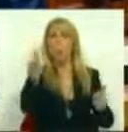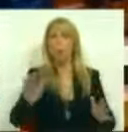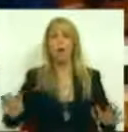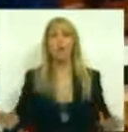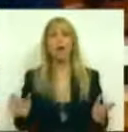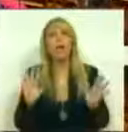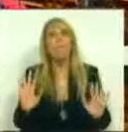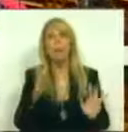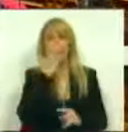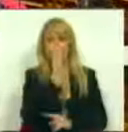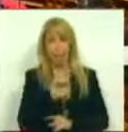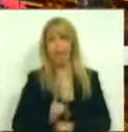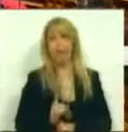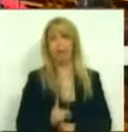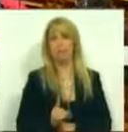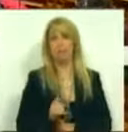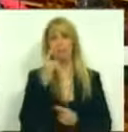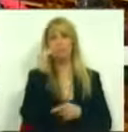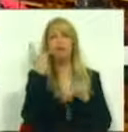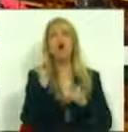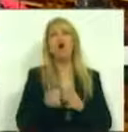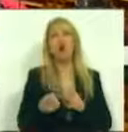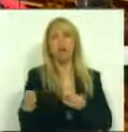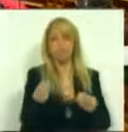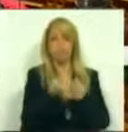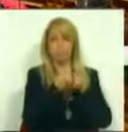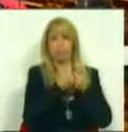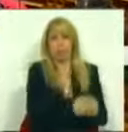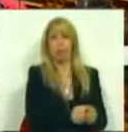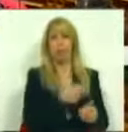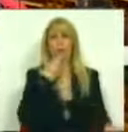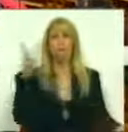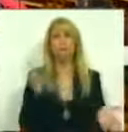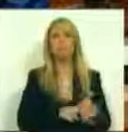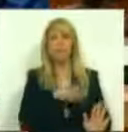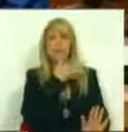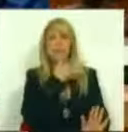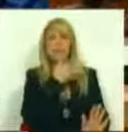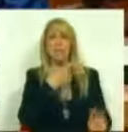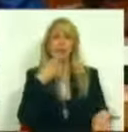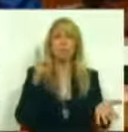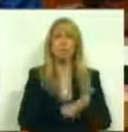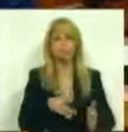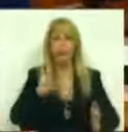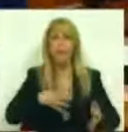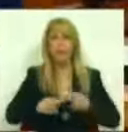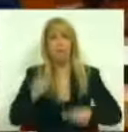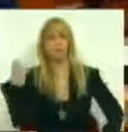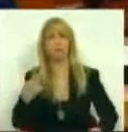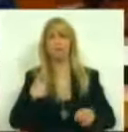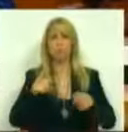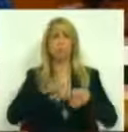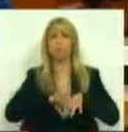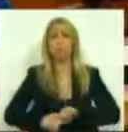agir assim, mais não está do que a esconder, a ocultar o seu verdadeiro desejo, o desejo de ruptura, de